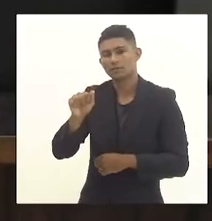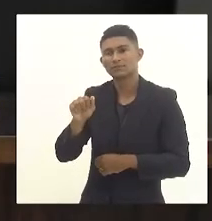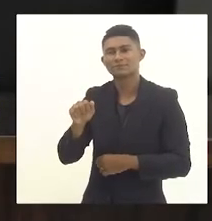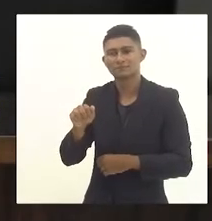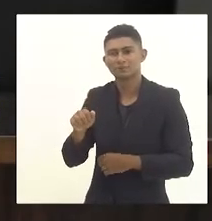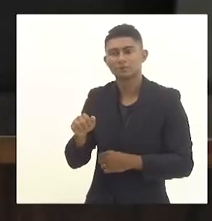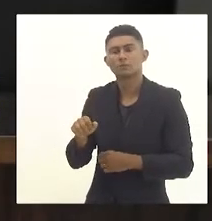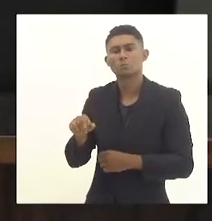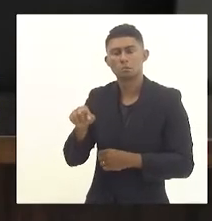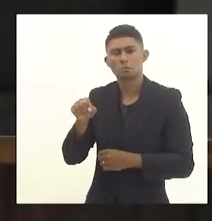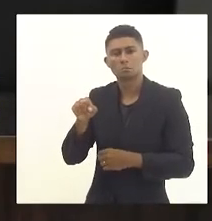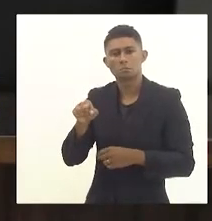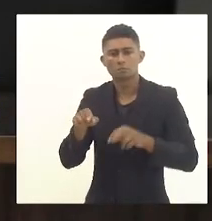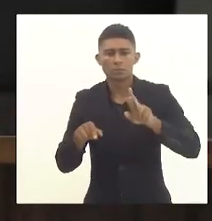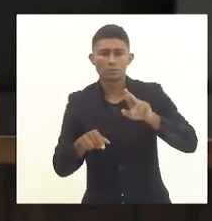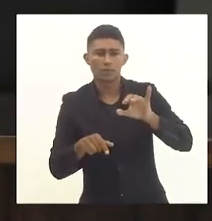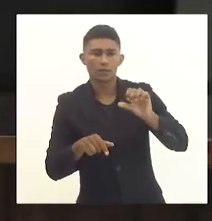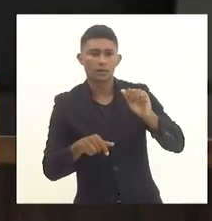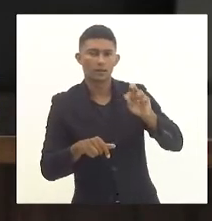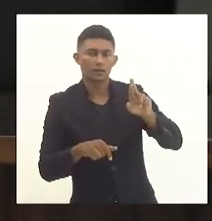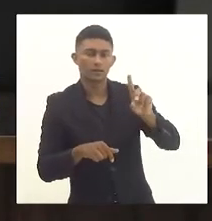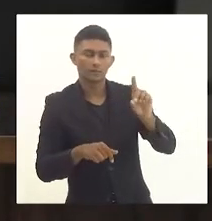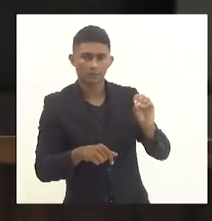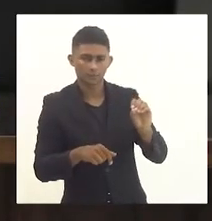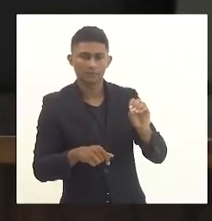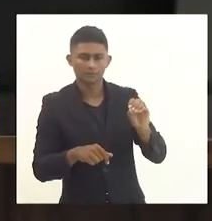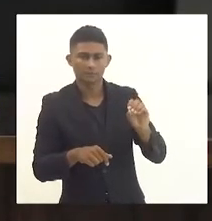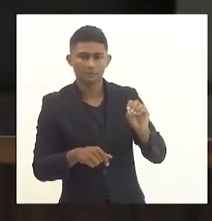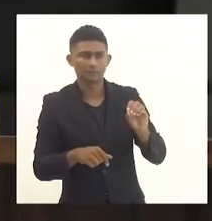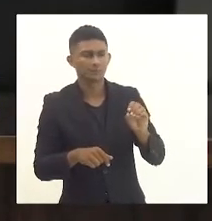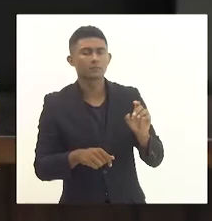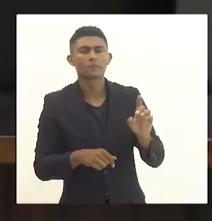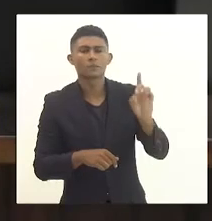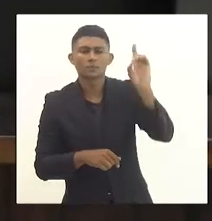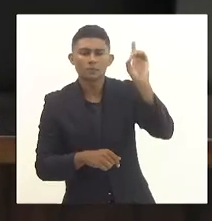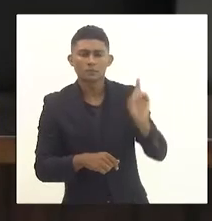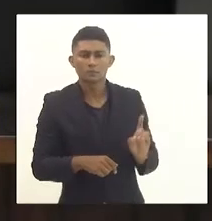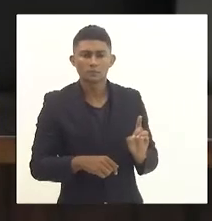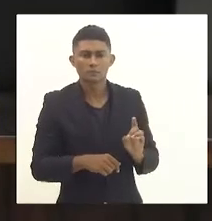Brasil Executiva. Ricardo Pereira Martins, diretor da CG